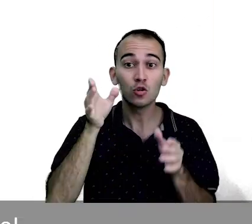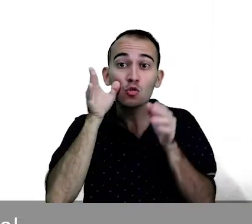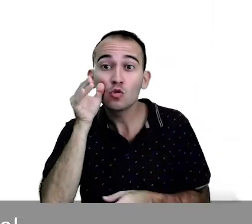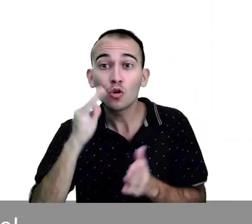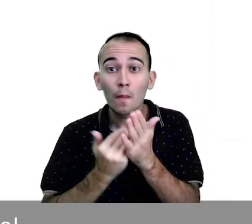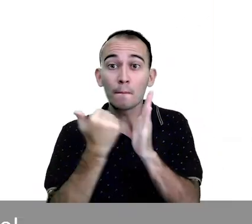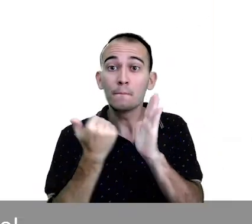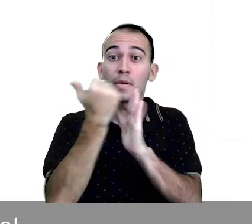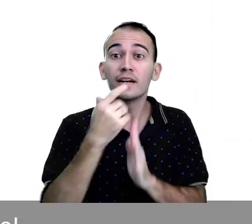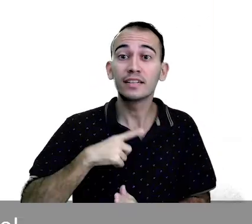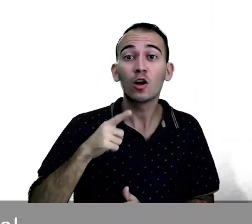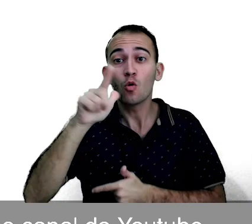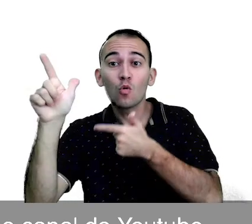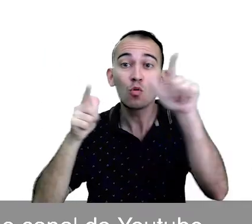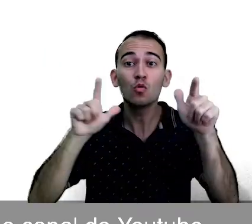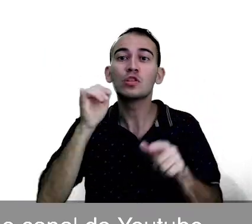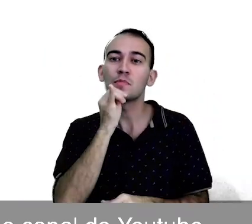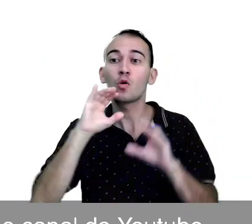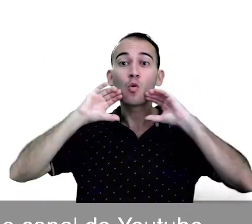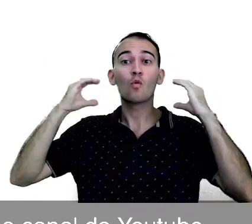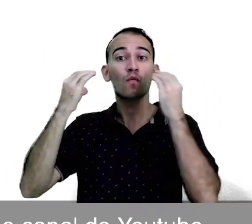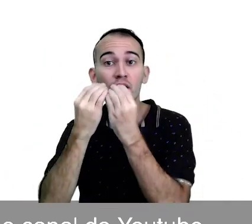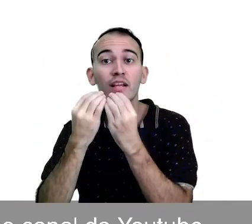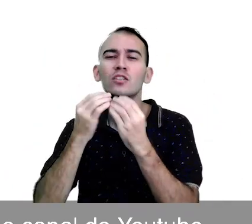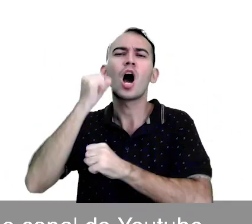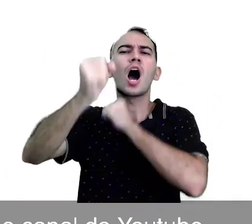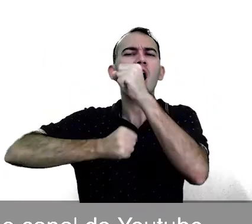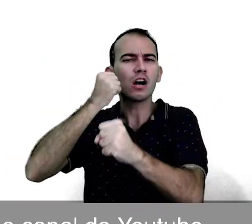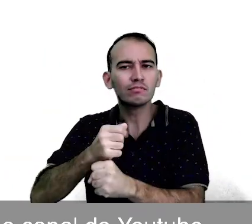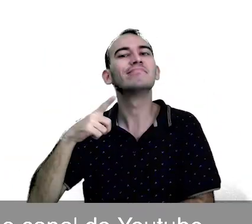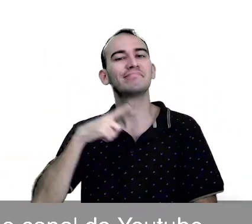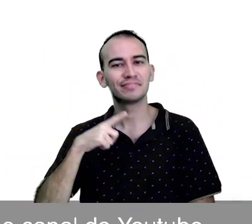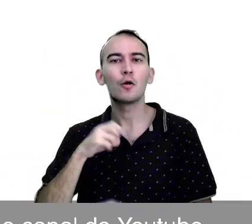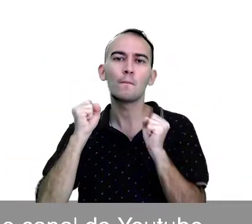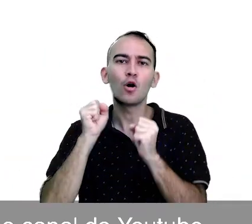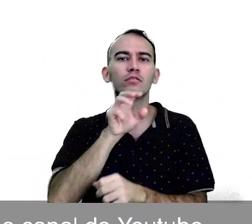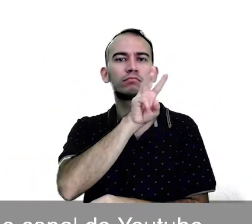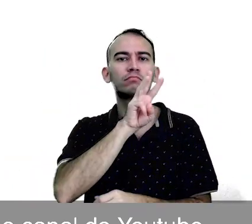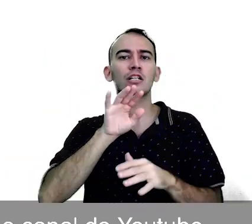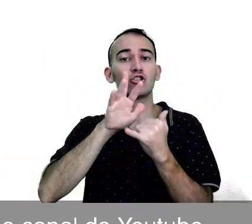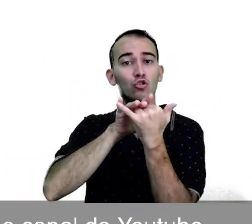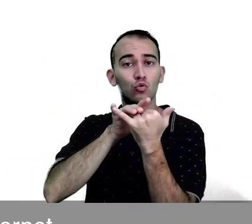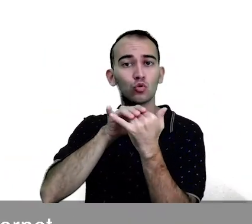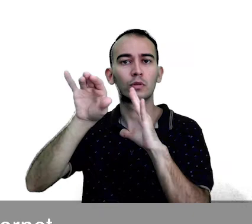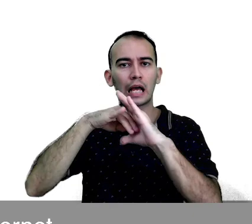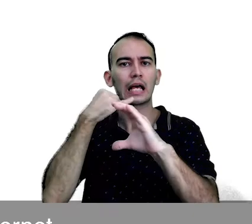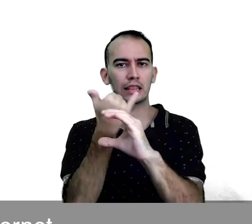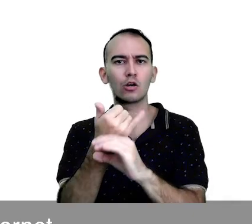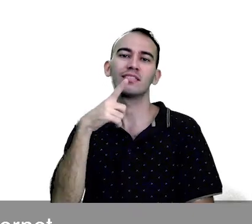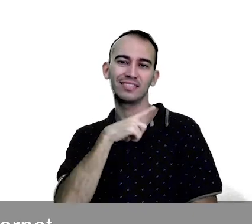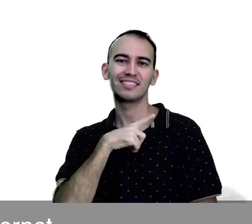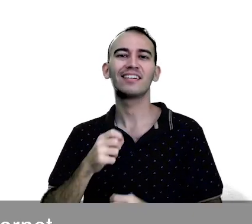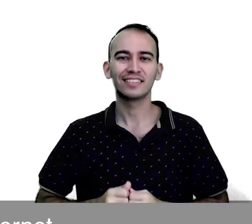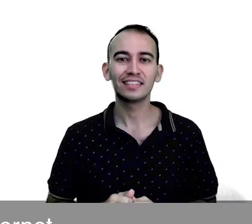Pós-Com, explore outros territórios. As conferências dos seminários anuais podem ser acessadas no canal do YouTube. As